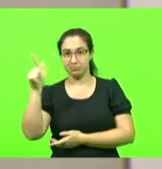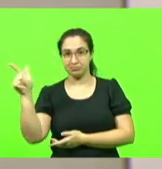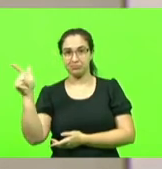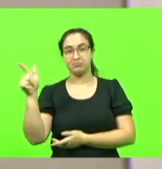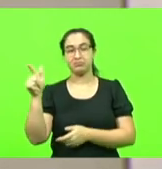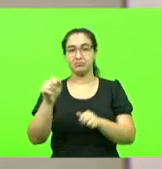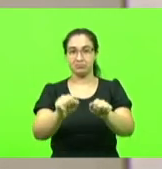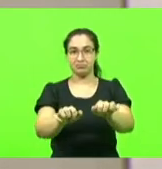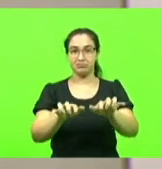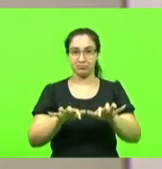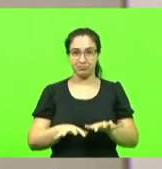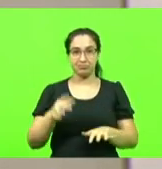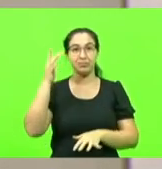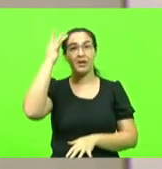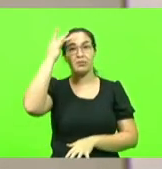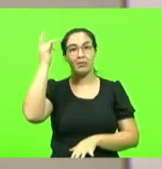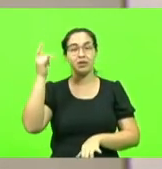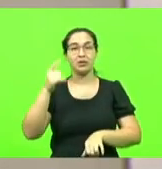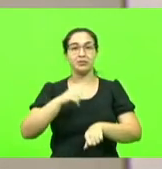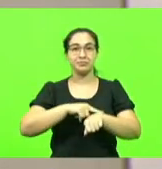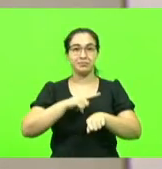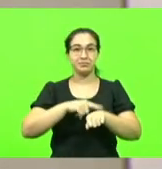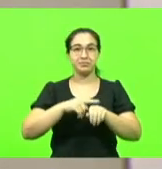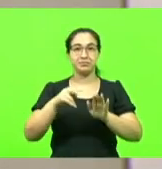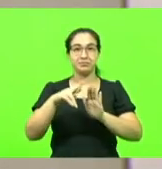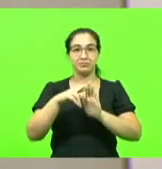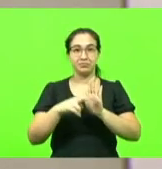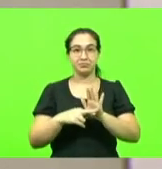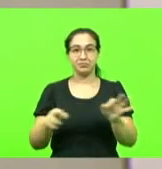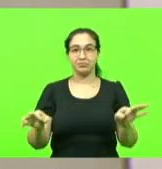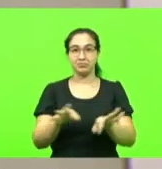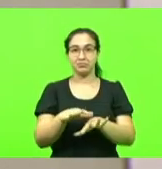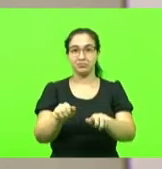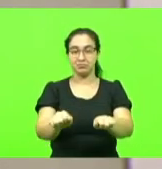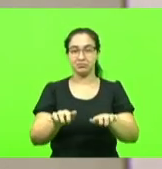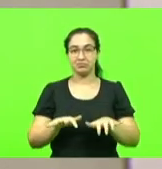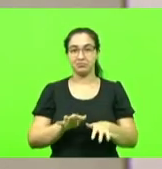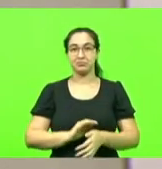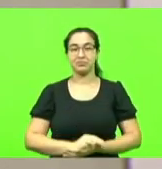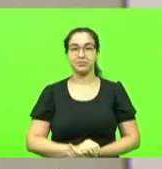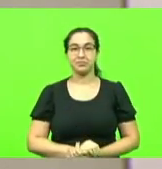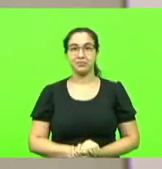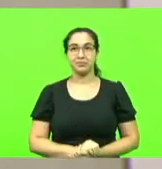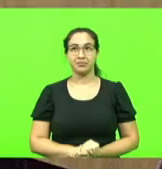sessão ordinária para amanhã, no horário regimental. Está encerrada a presente sessão.